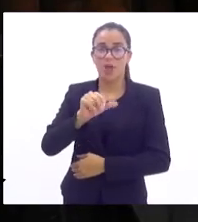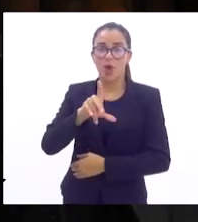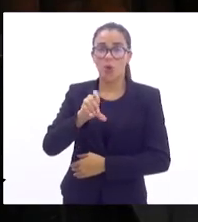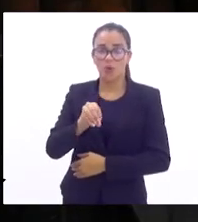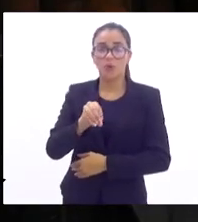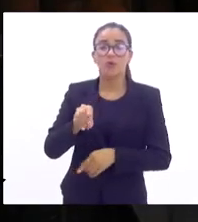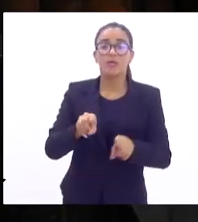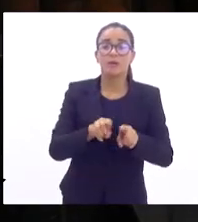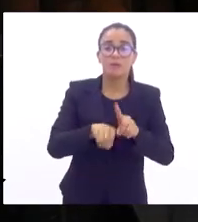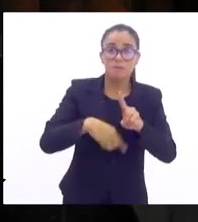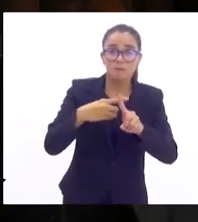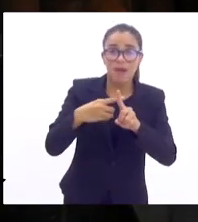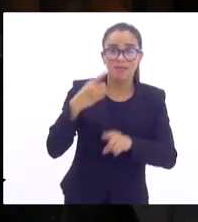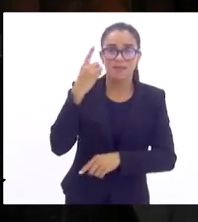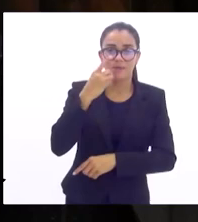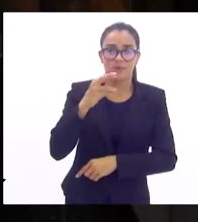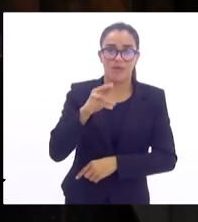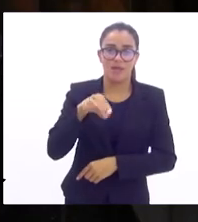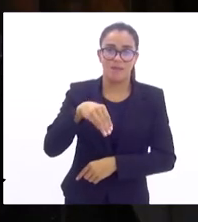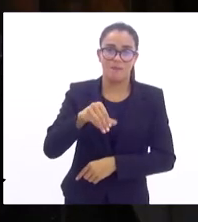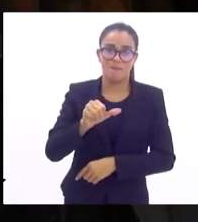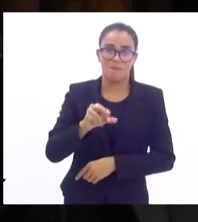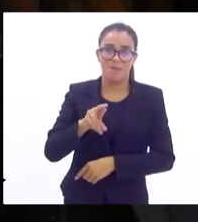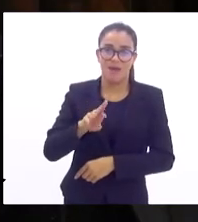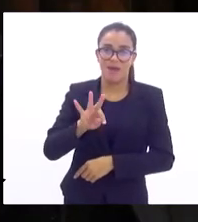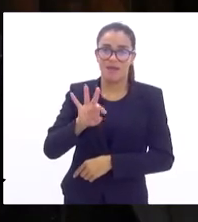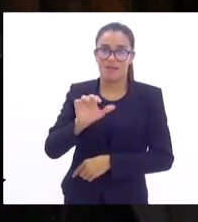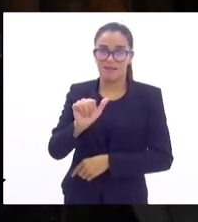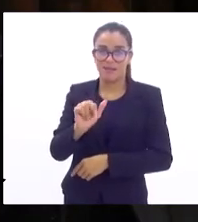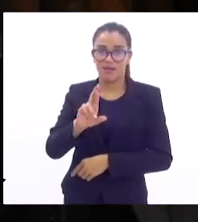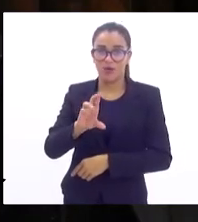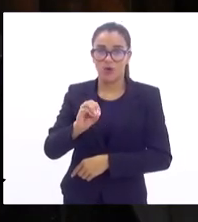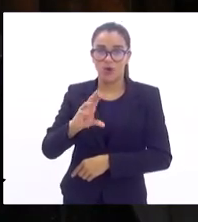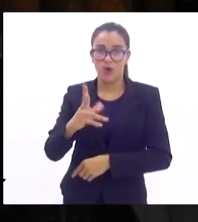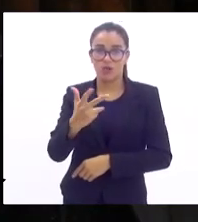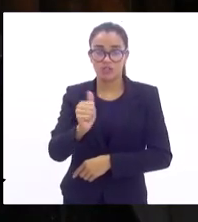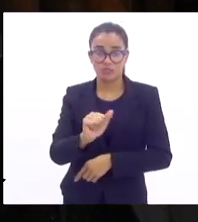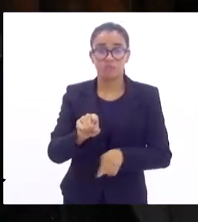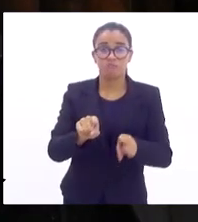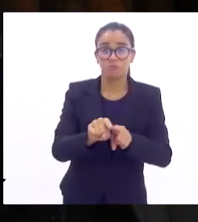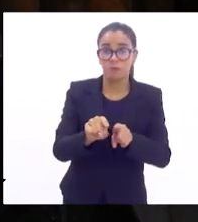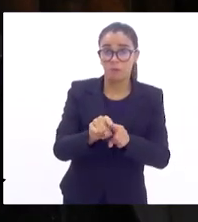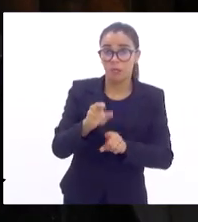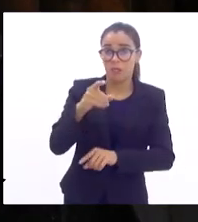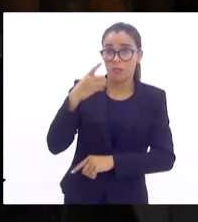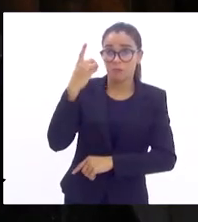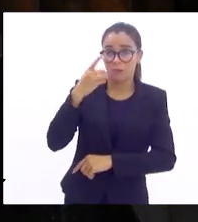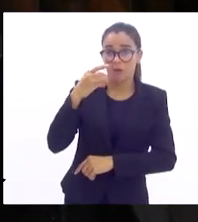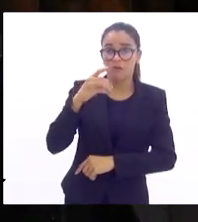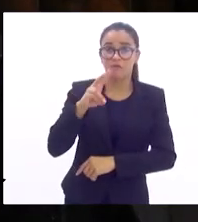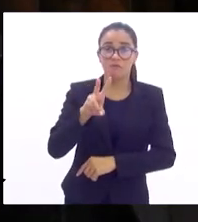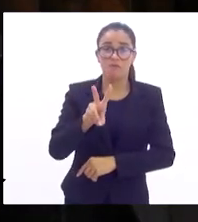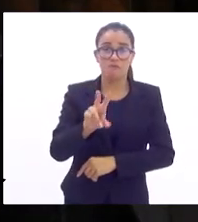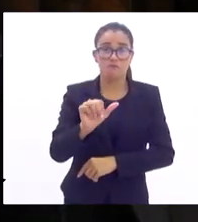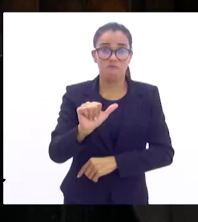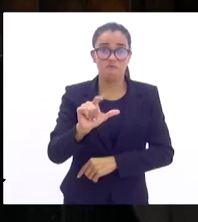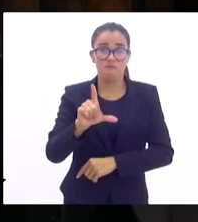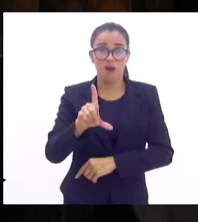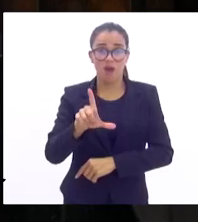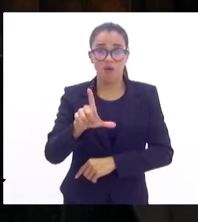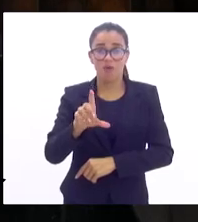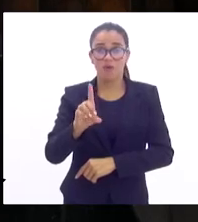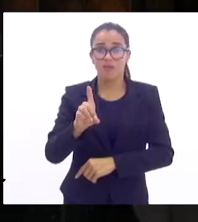Marta Rocha e salva hoje Memória também um Deputado valdeck Carneiro salvo erro de memória